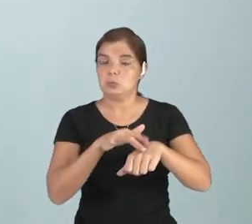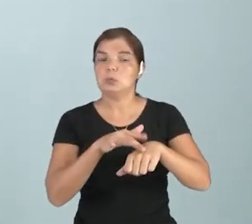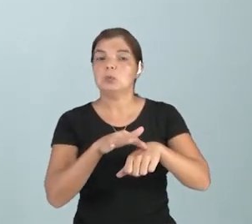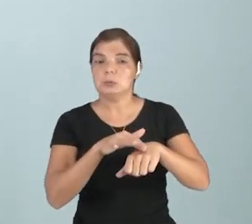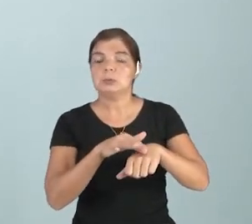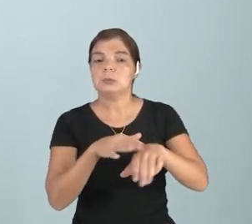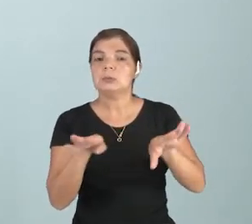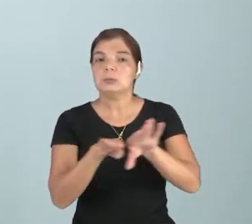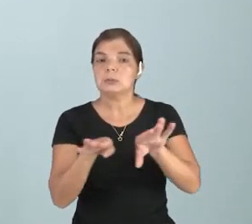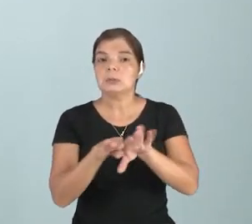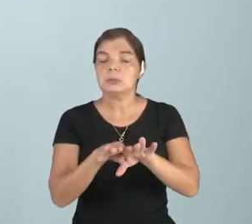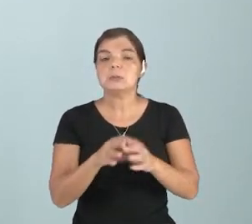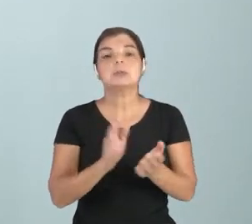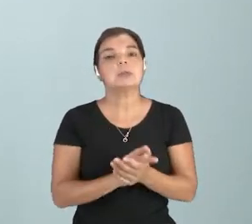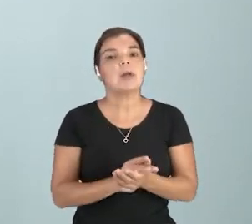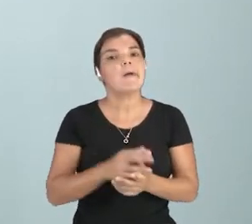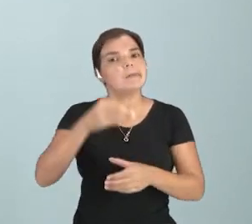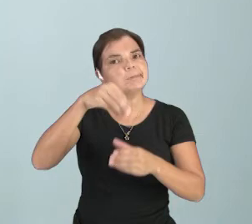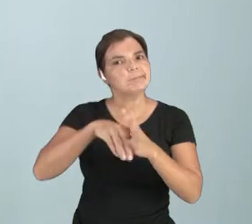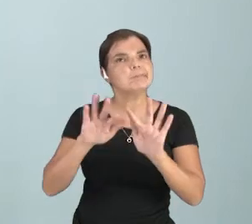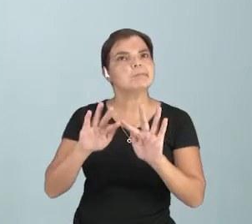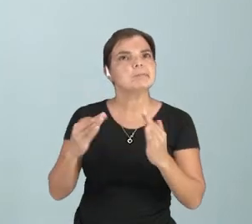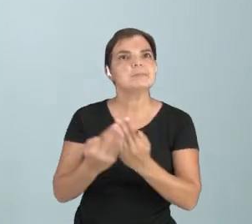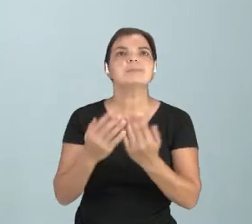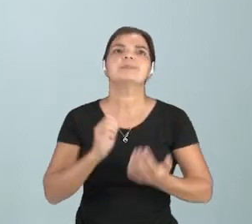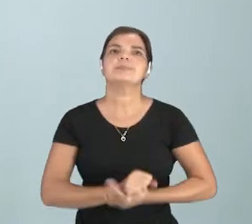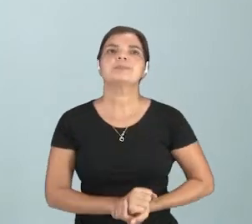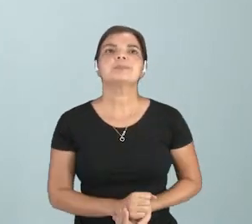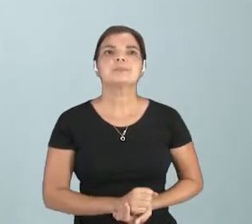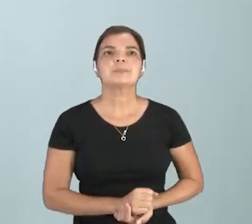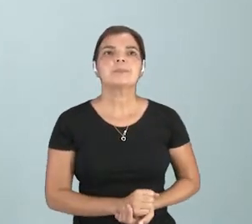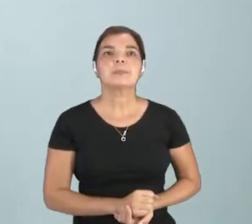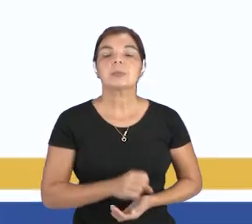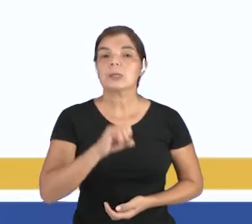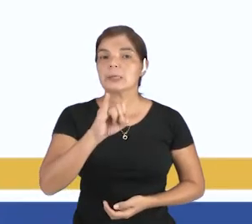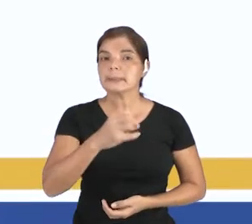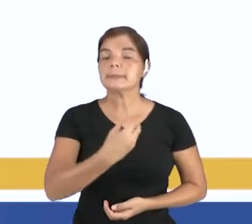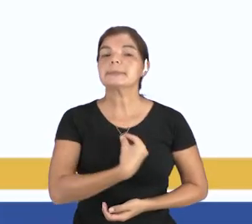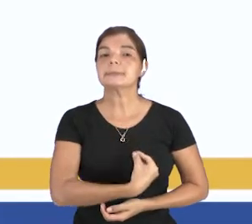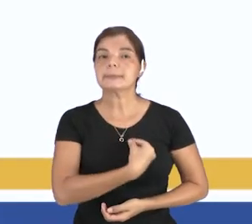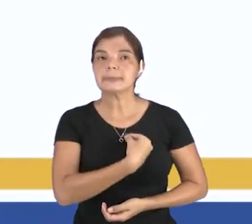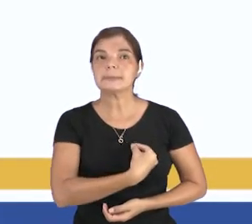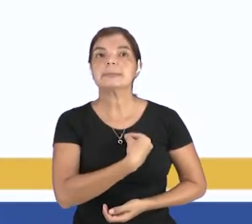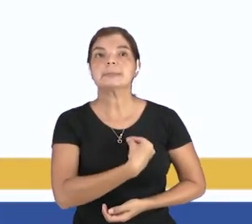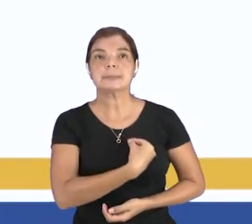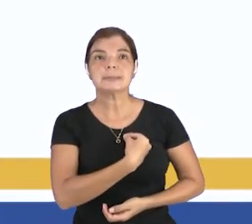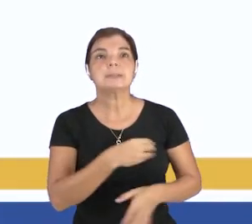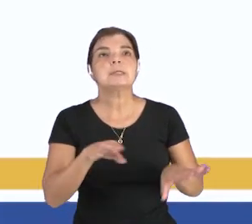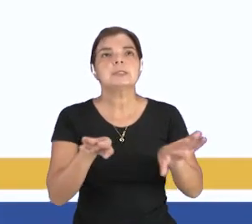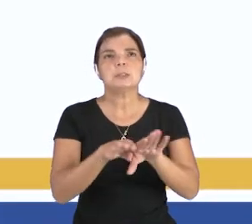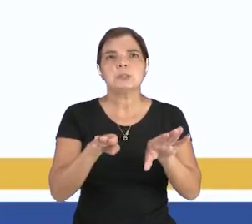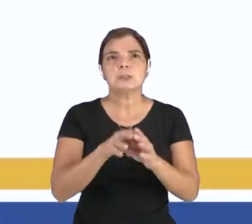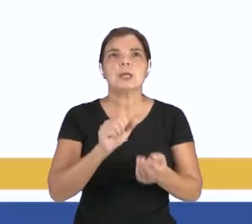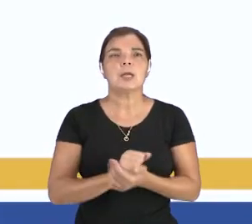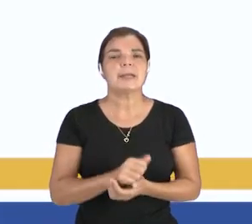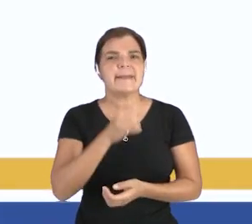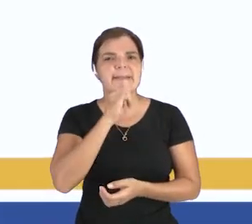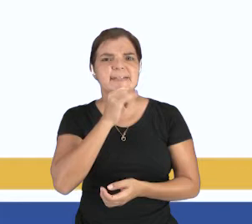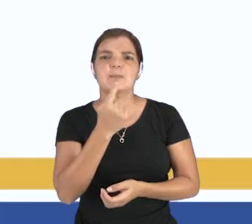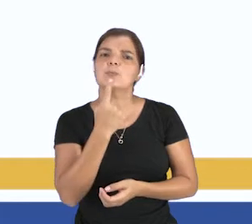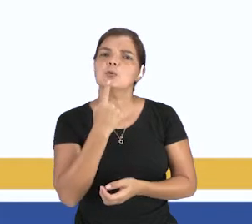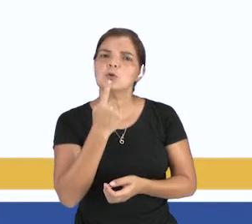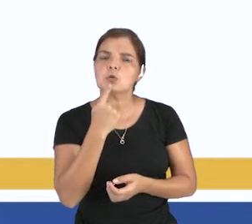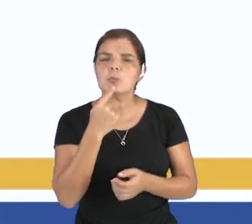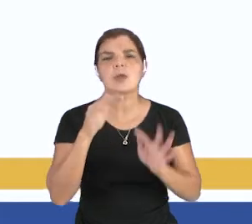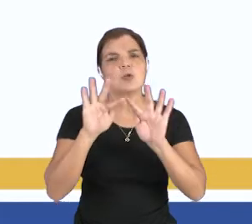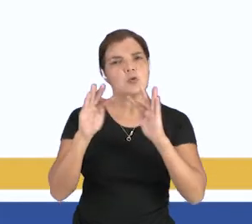congênita, né, circulando ali naquela família. Se existe consanguinidade na família, ou seja, se existe casamento